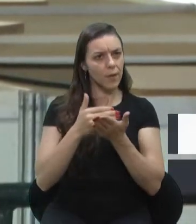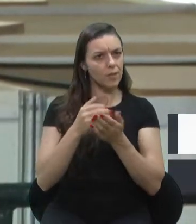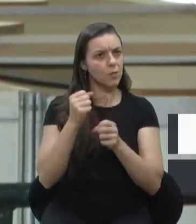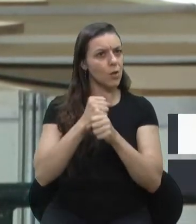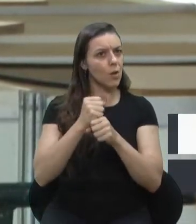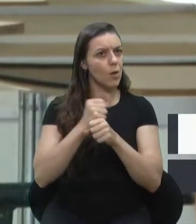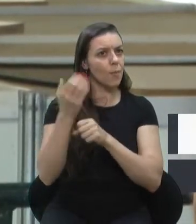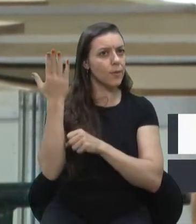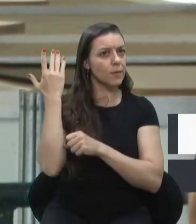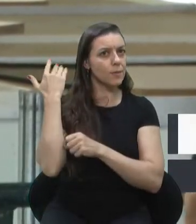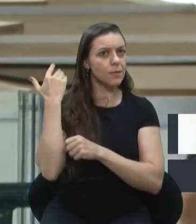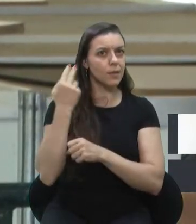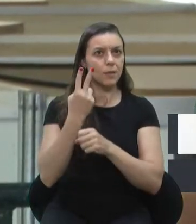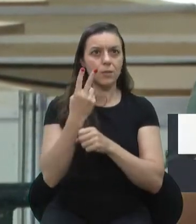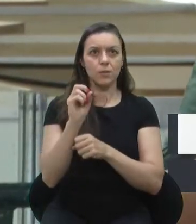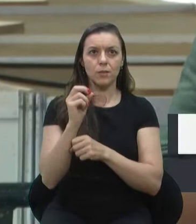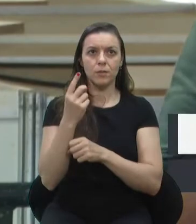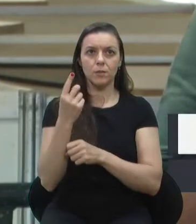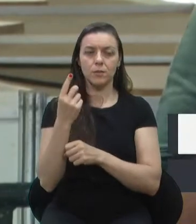visitar ele, estava